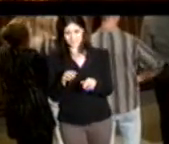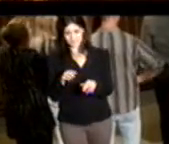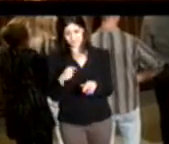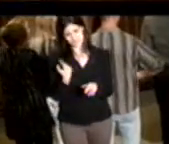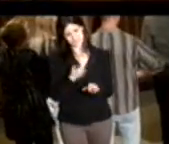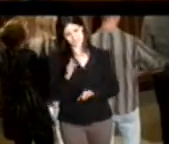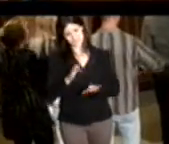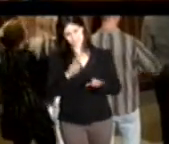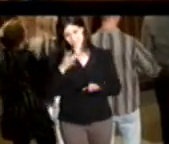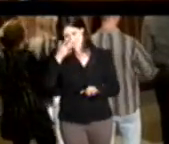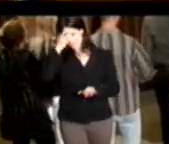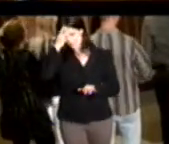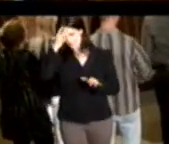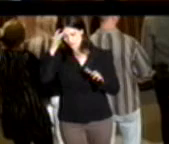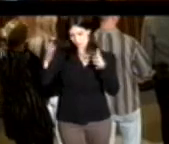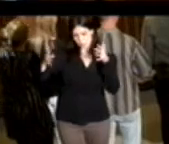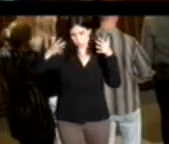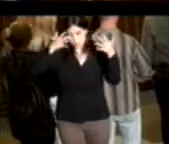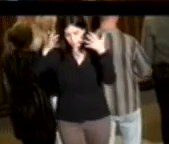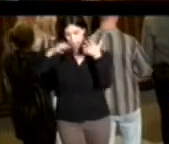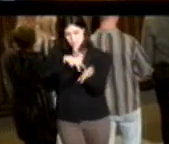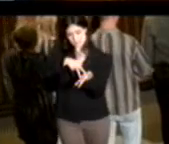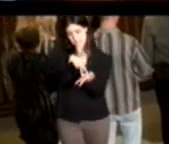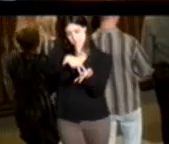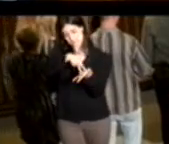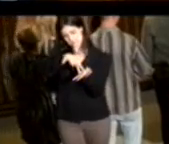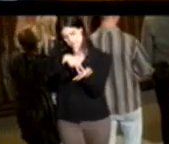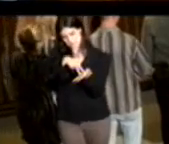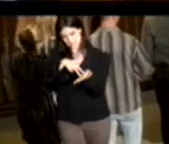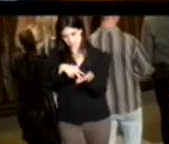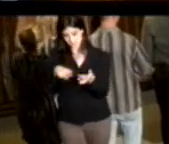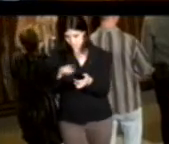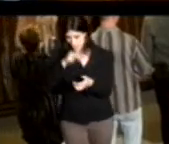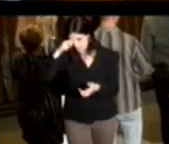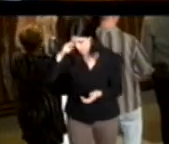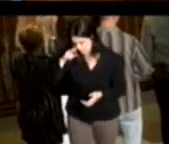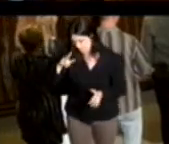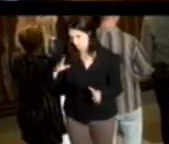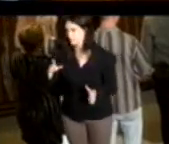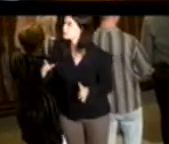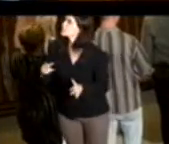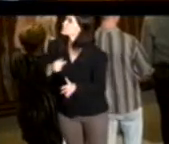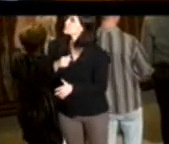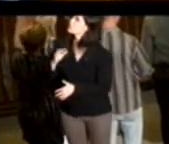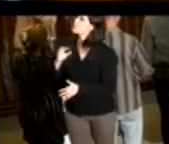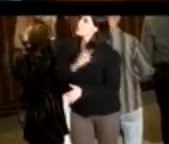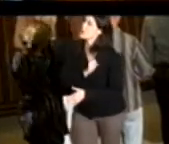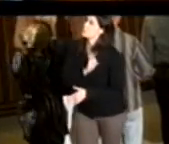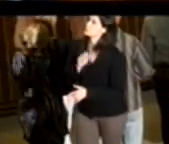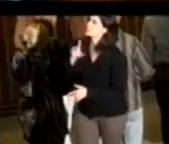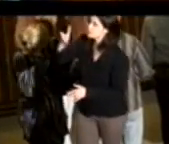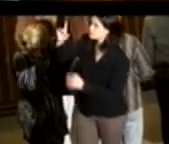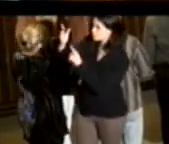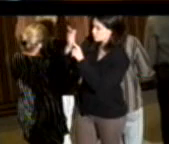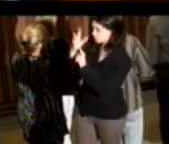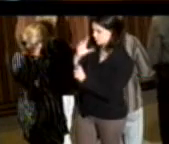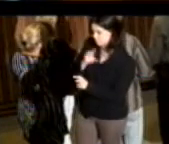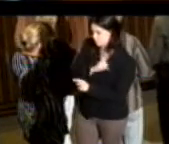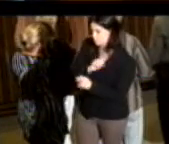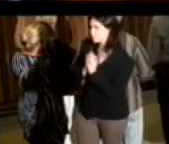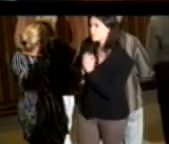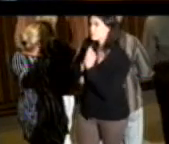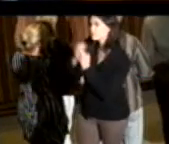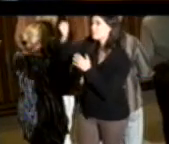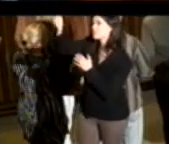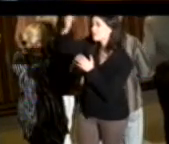dá aquelas misturadas, diga assim: Senhor, eu sou amado do Senhor, e eu quero mudar as leis. Me dá a tua graça,